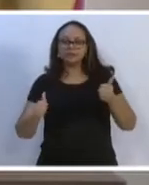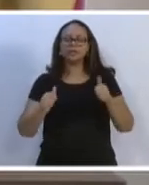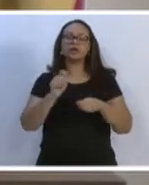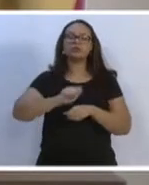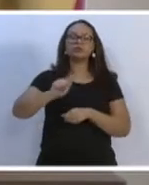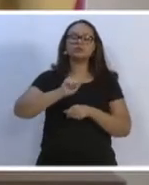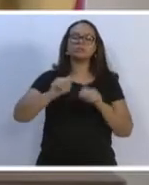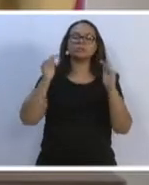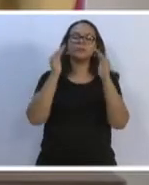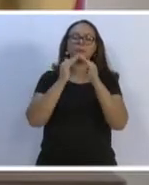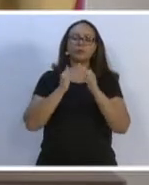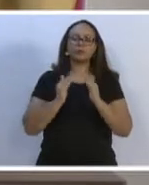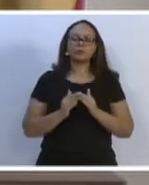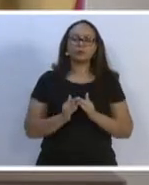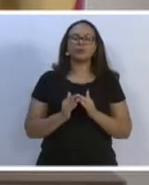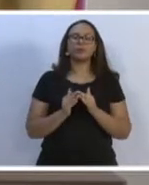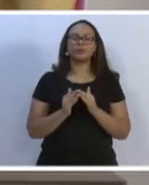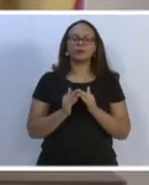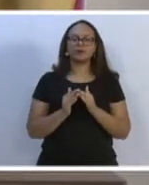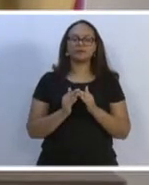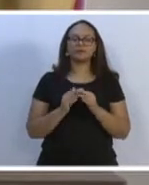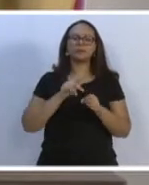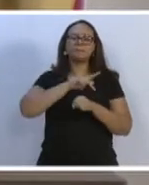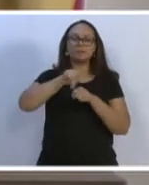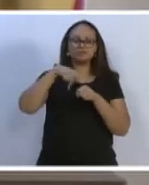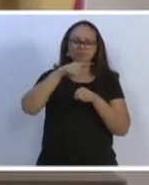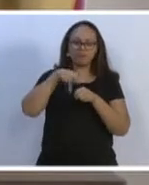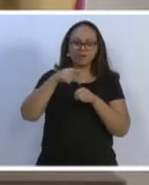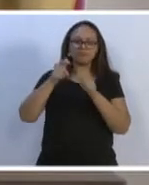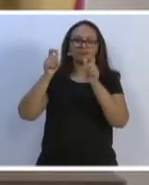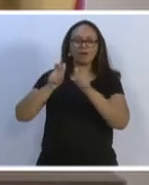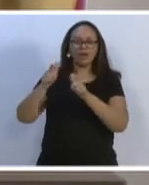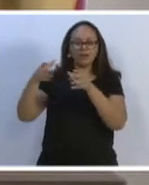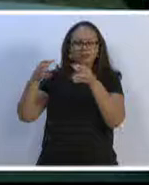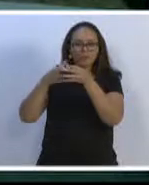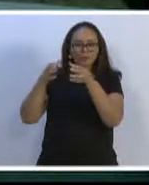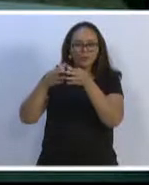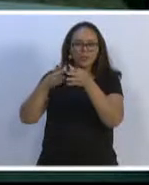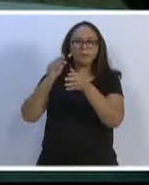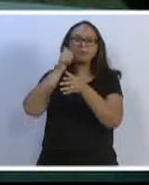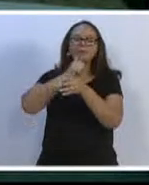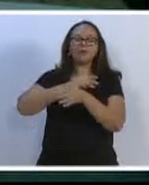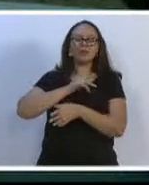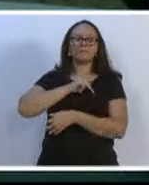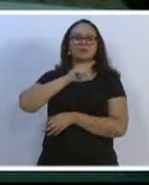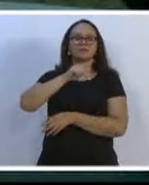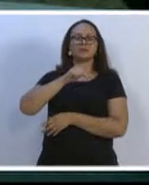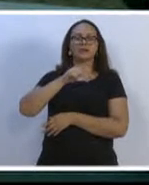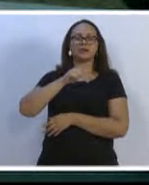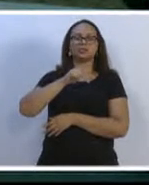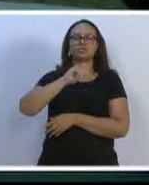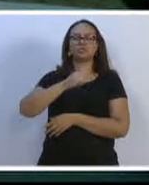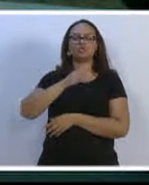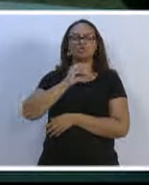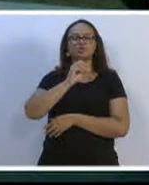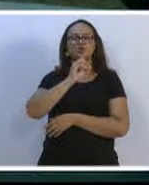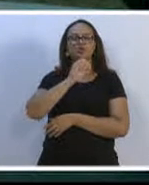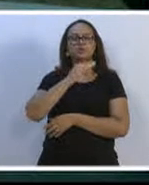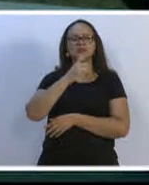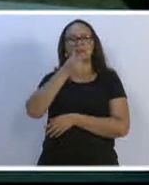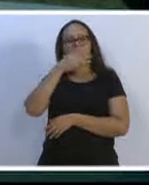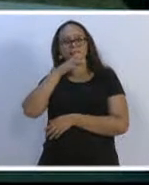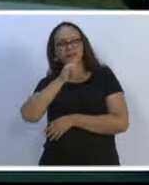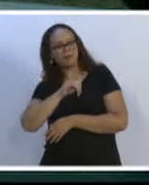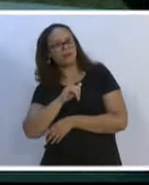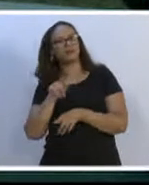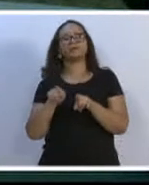Branco, no Passo Manso, eleita no último sábado, onde a chapa 1, encabeçada pela senhora Juscelei, foi a vencedora, e a número 2 era